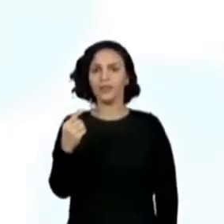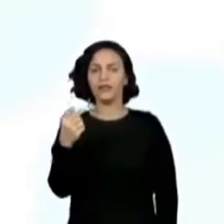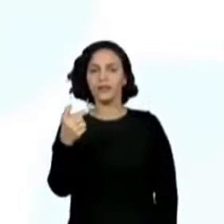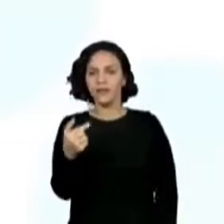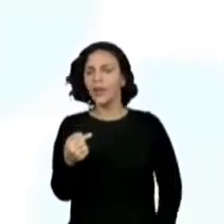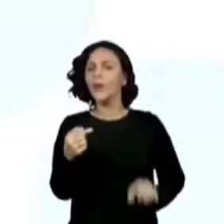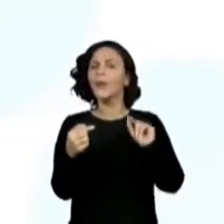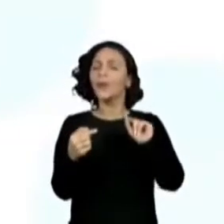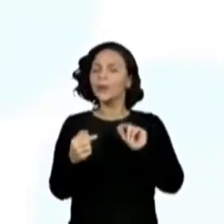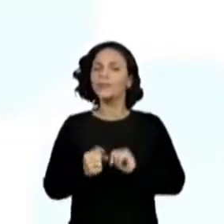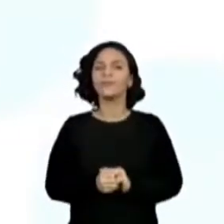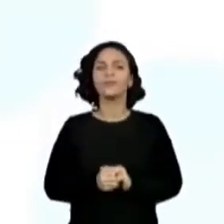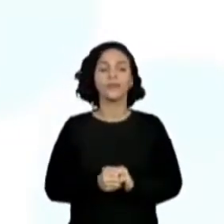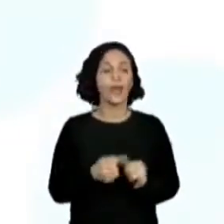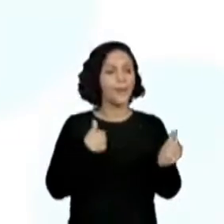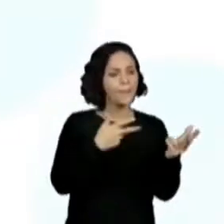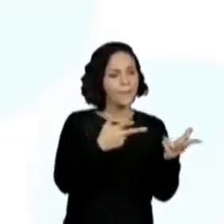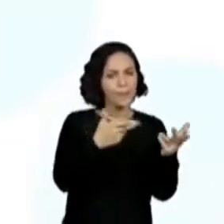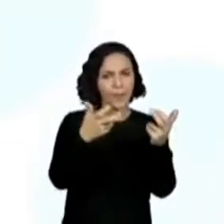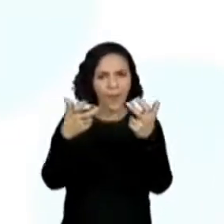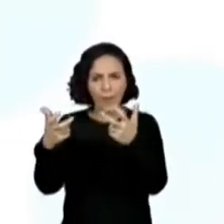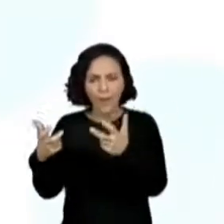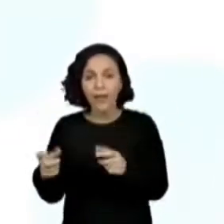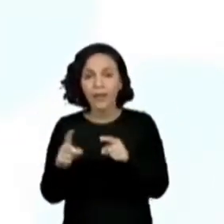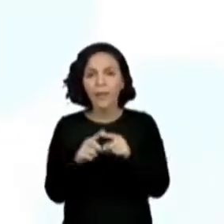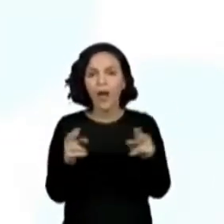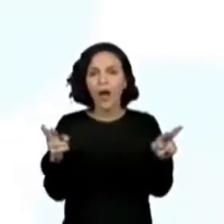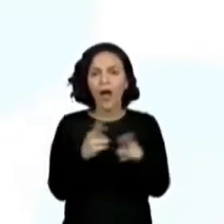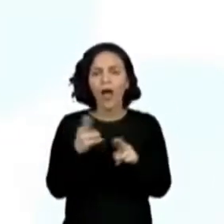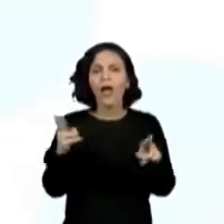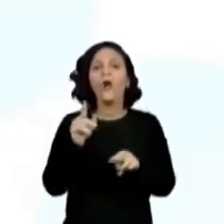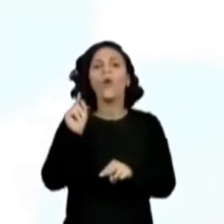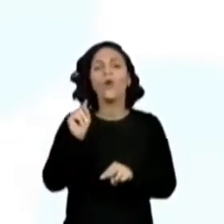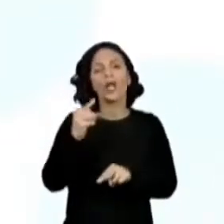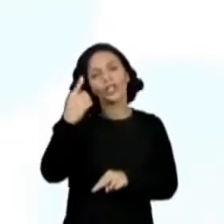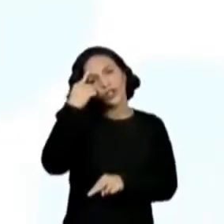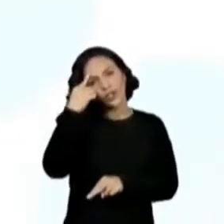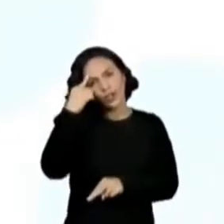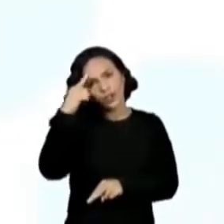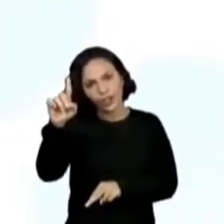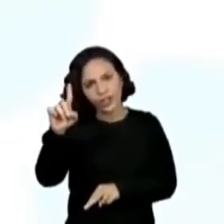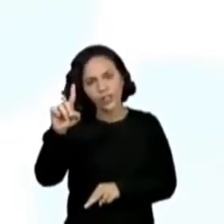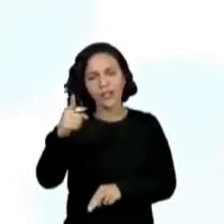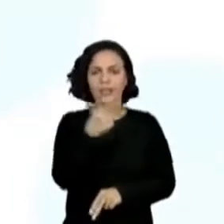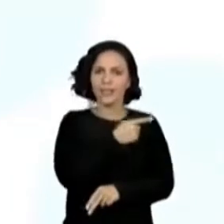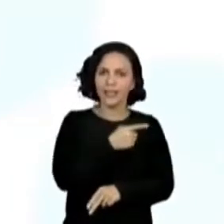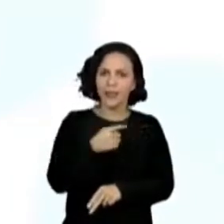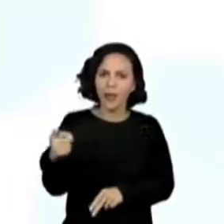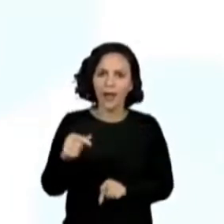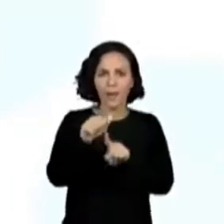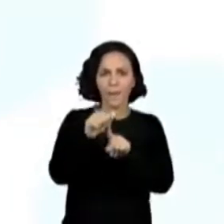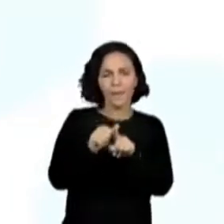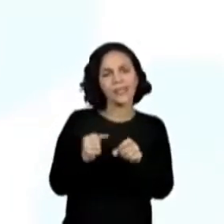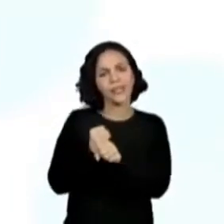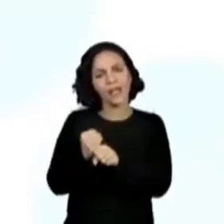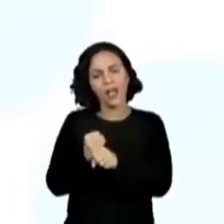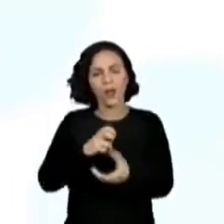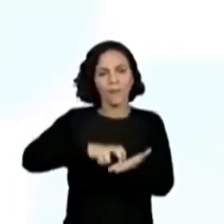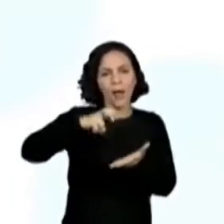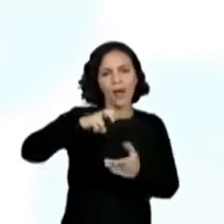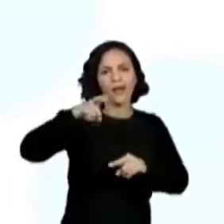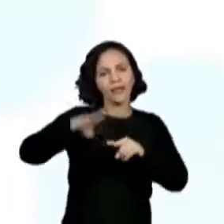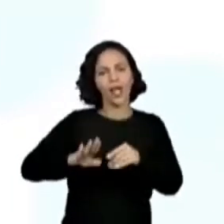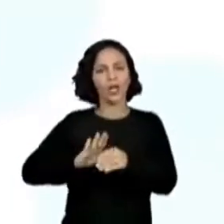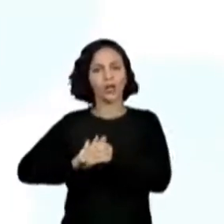EF01MA17, reconhecer e relacionar períodos do dia, dias da semana e meses do ano, utilizando